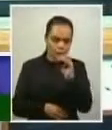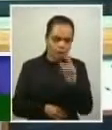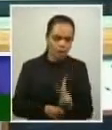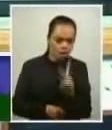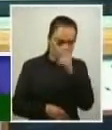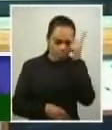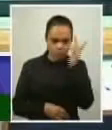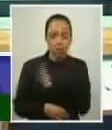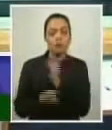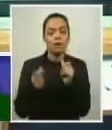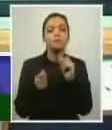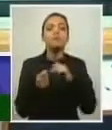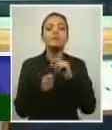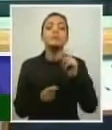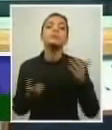realizou-se